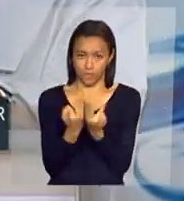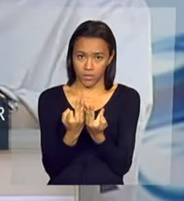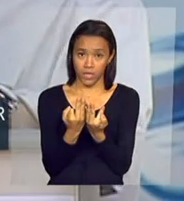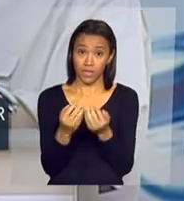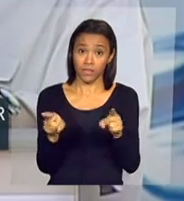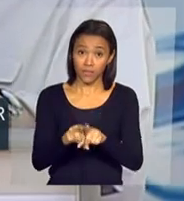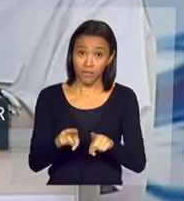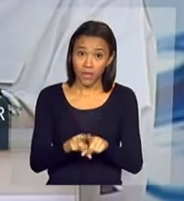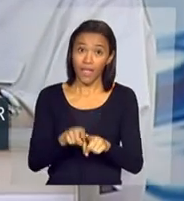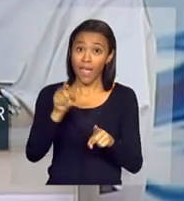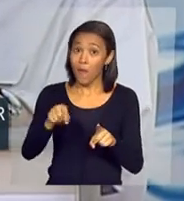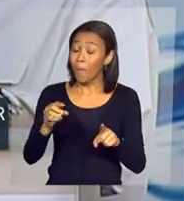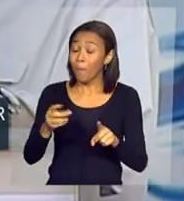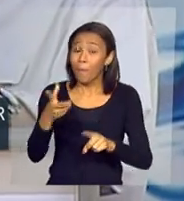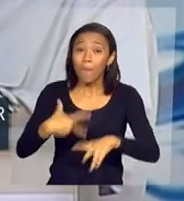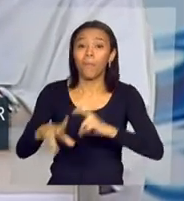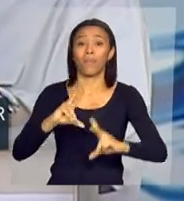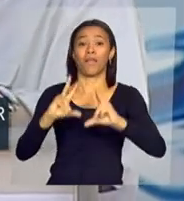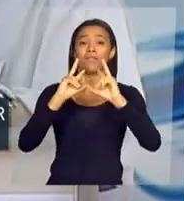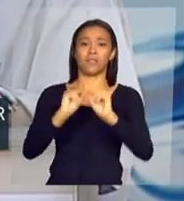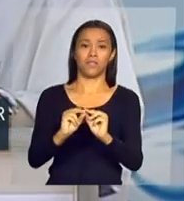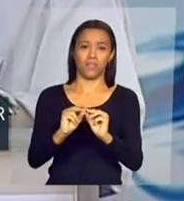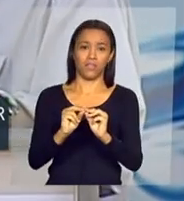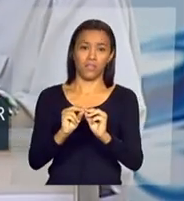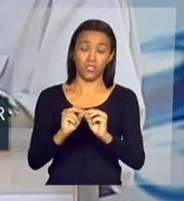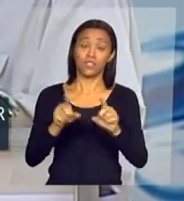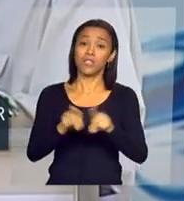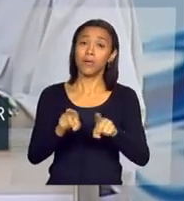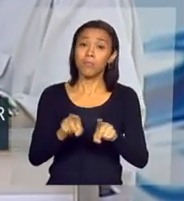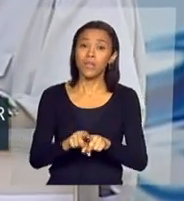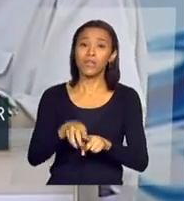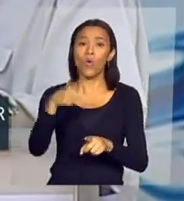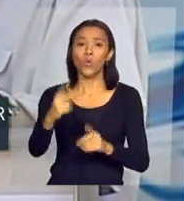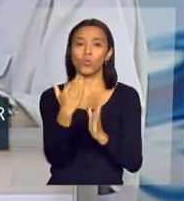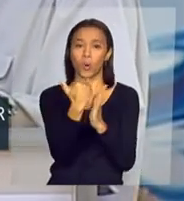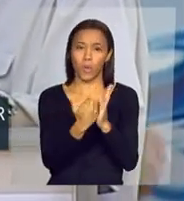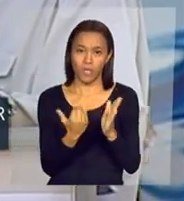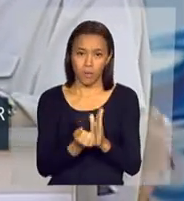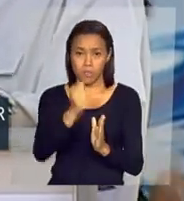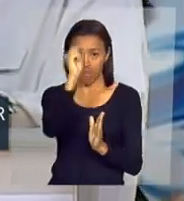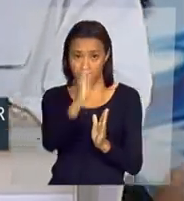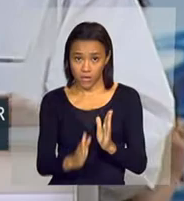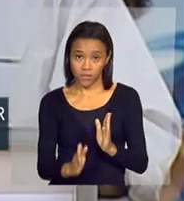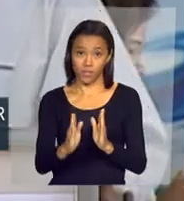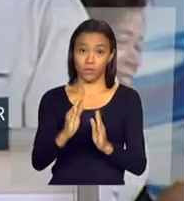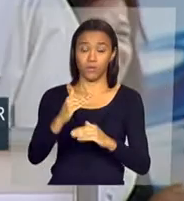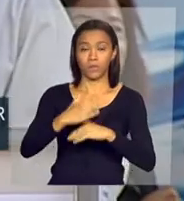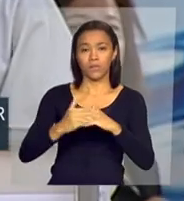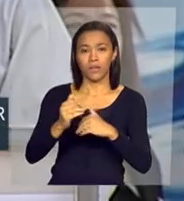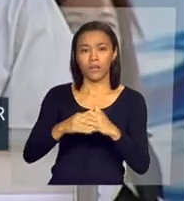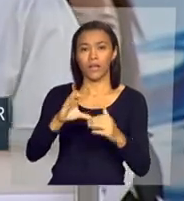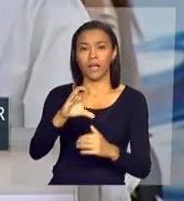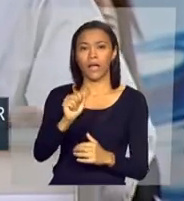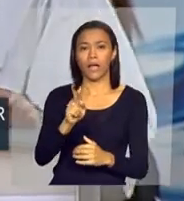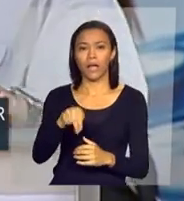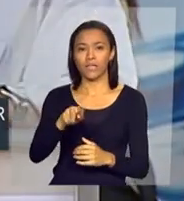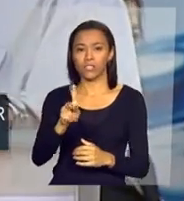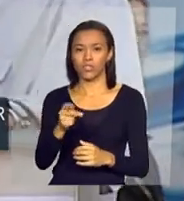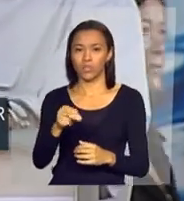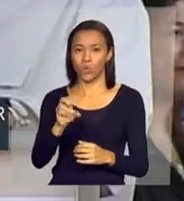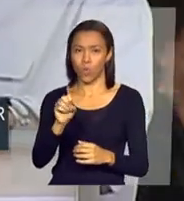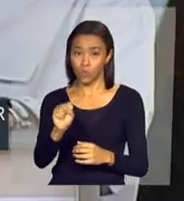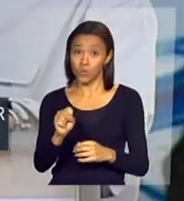e tanto da ideia do Brasil carinhoso, que veio deixar aqui